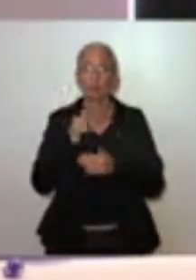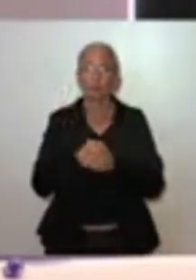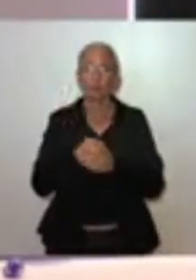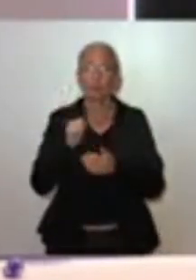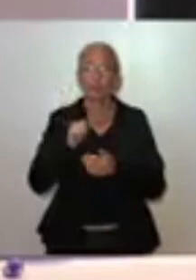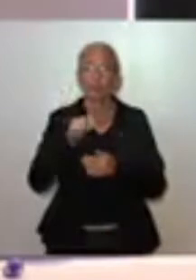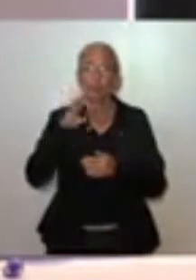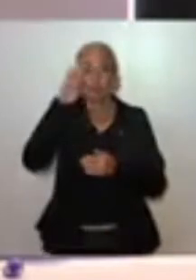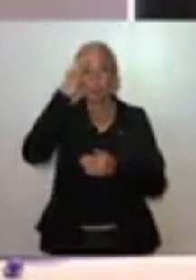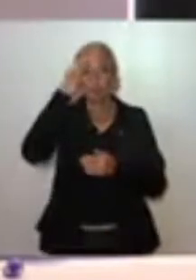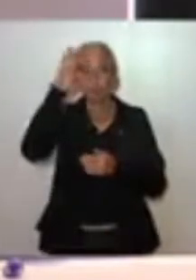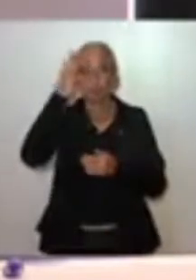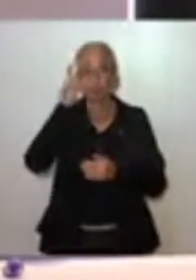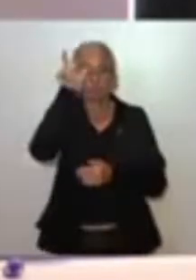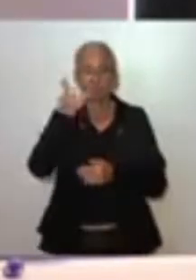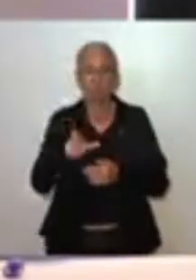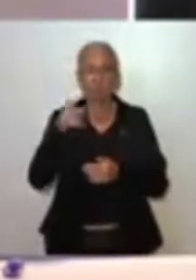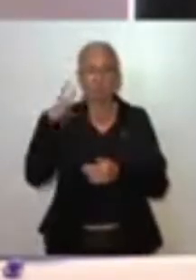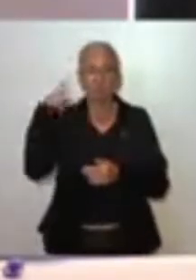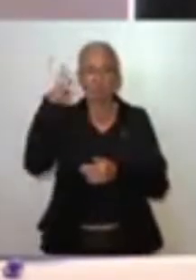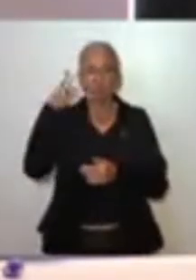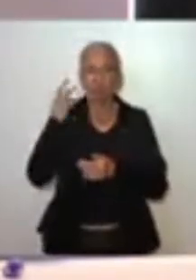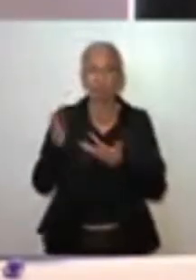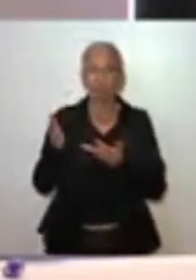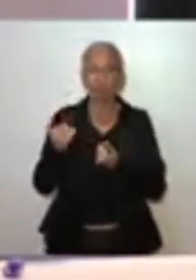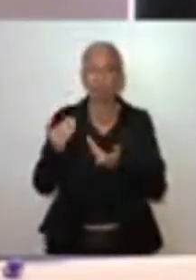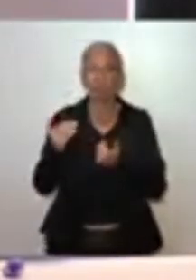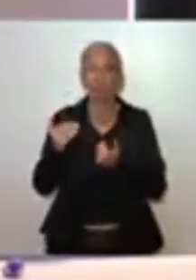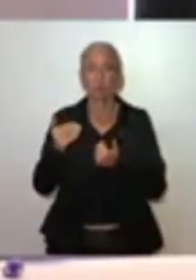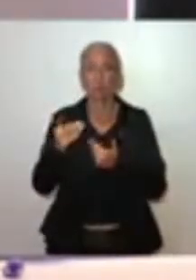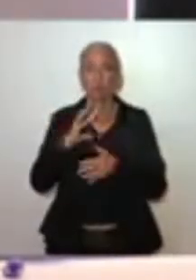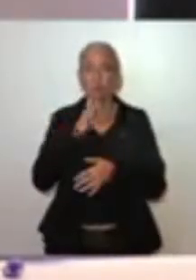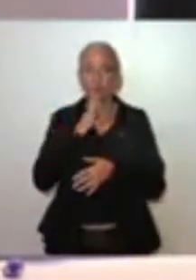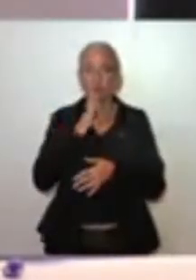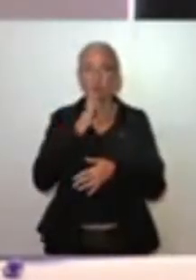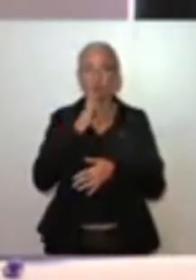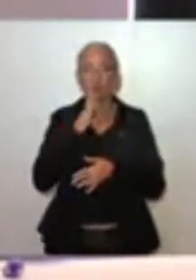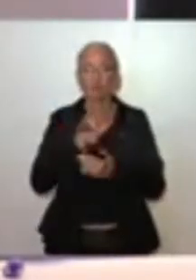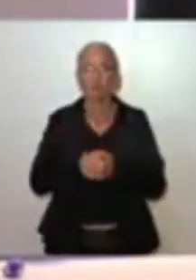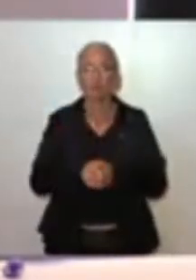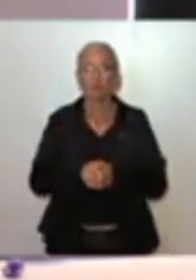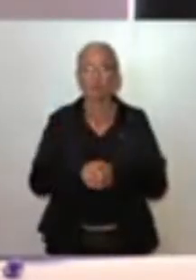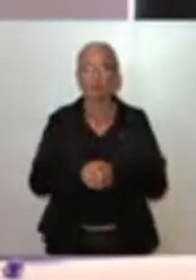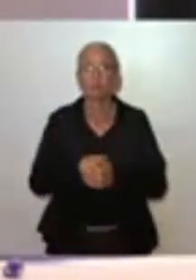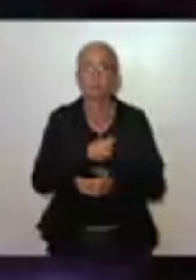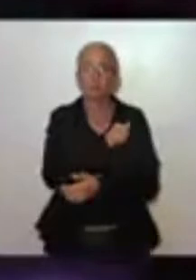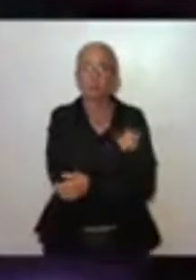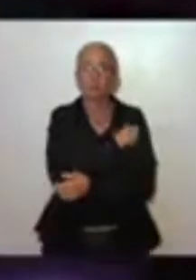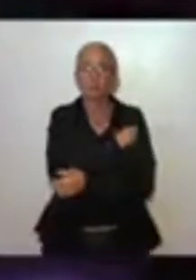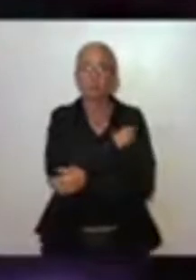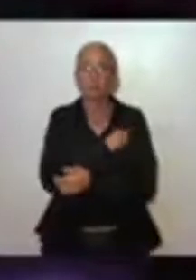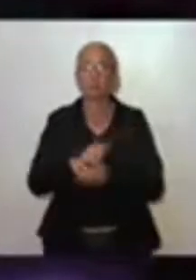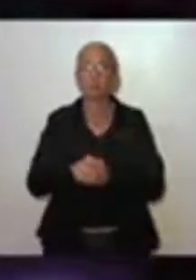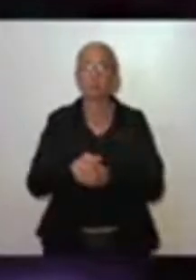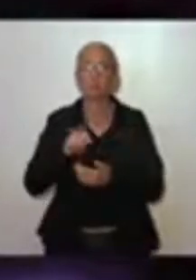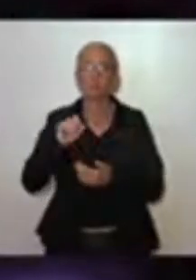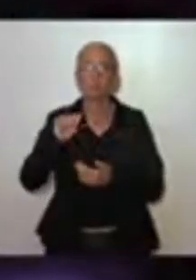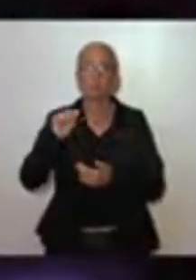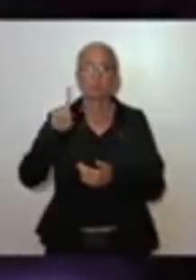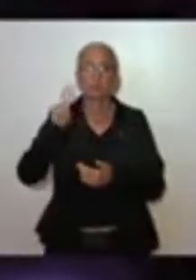com a participação do Parlamento juvenil essa gente está sendo empurrado adiante aluno Luiz Felipe Vargas